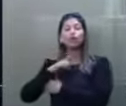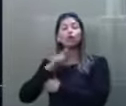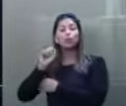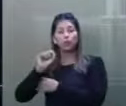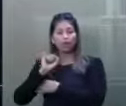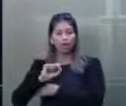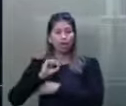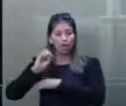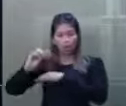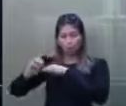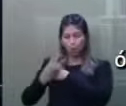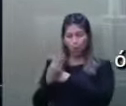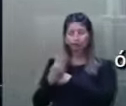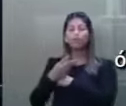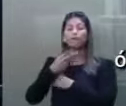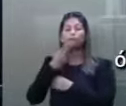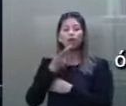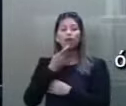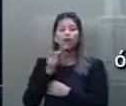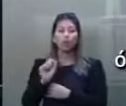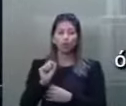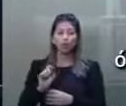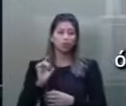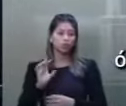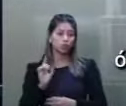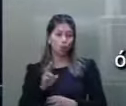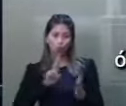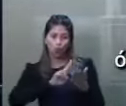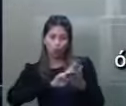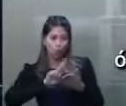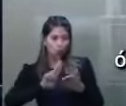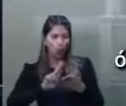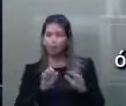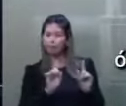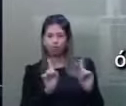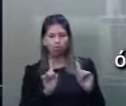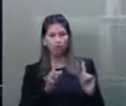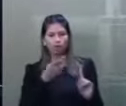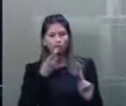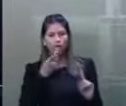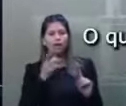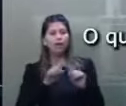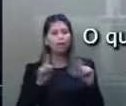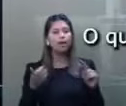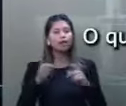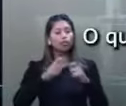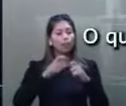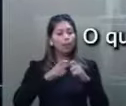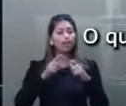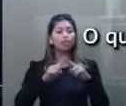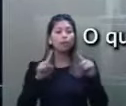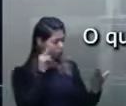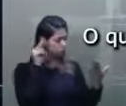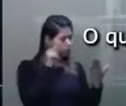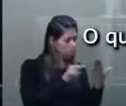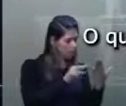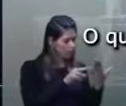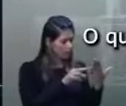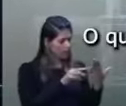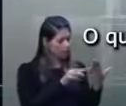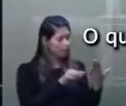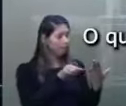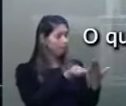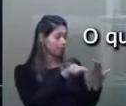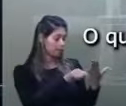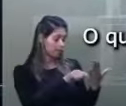eu vou, por questões óbvias, preservar o nome do médico. O que ele diz aqui?